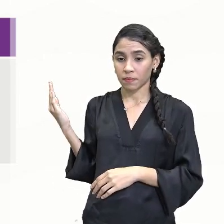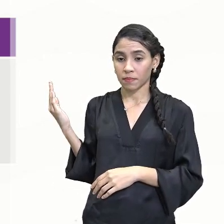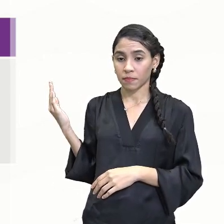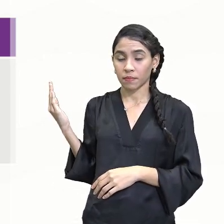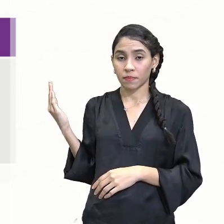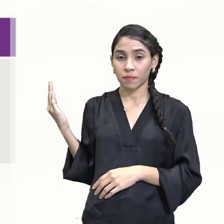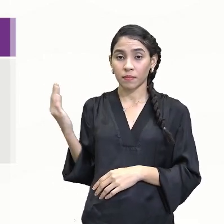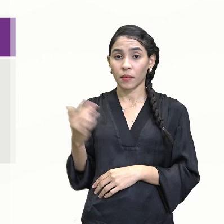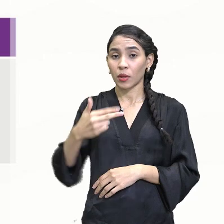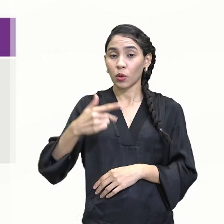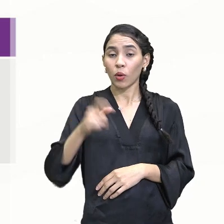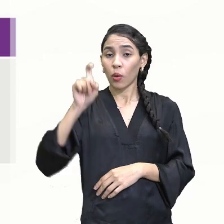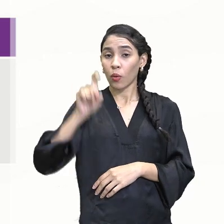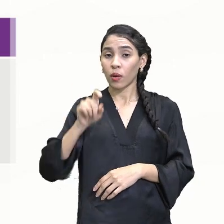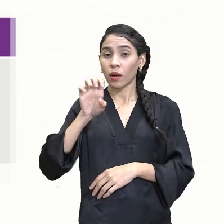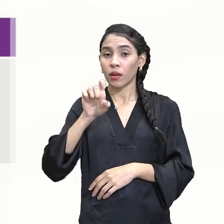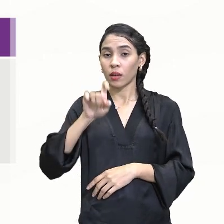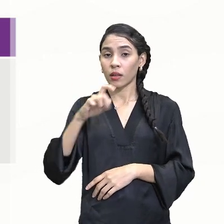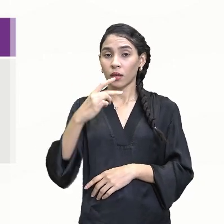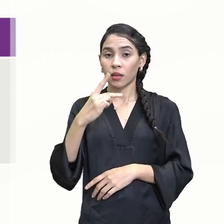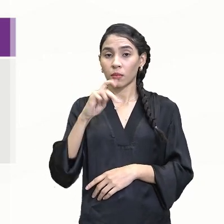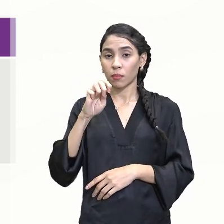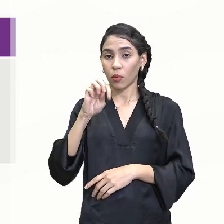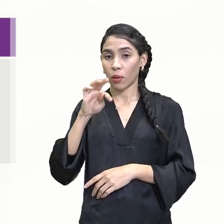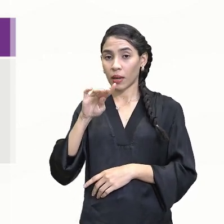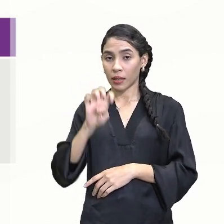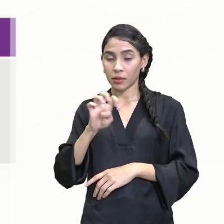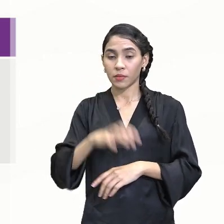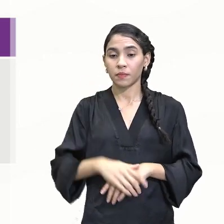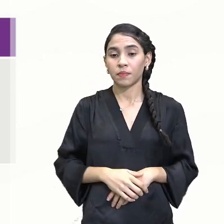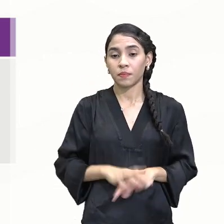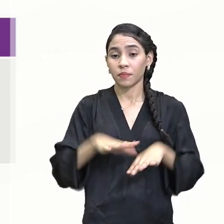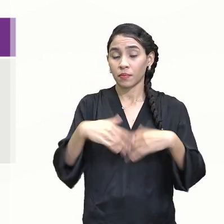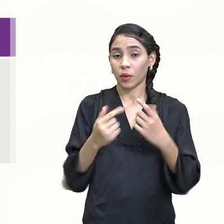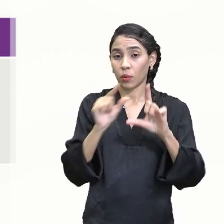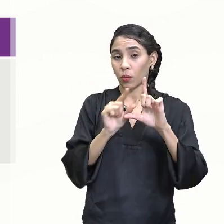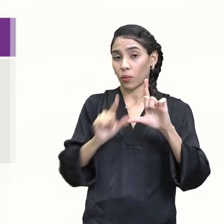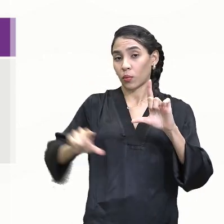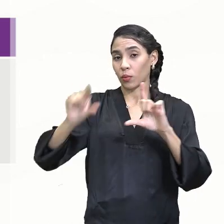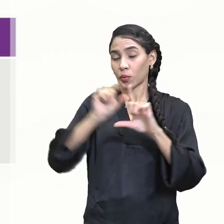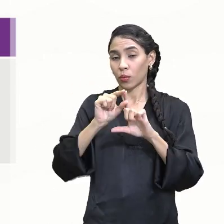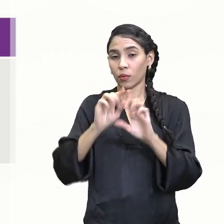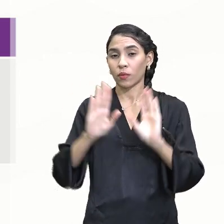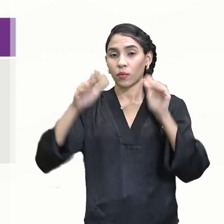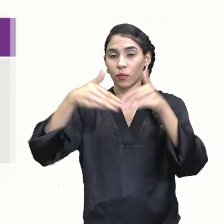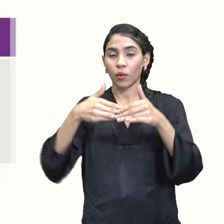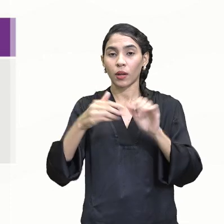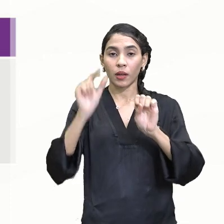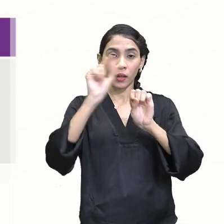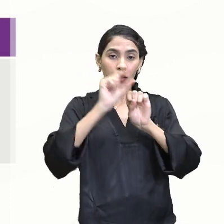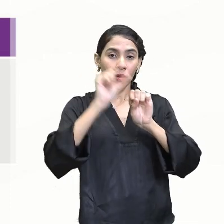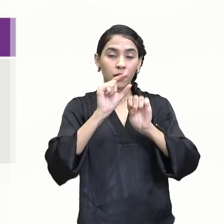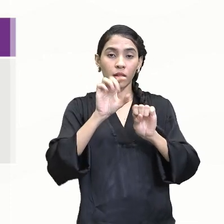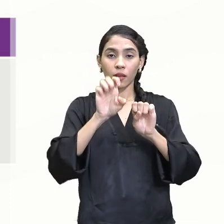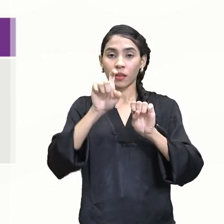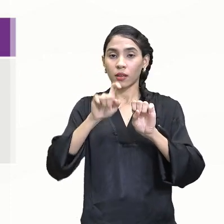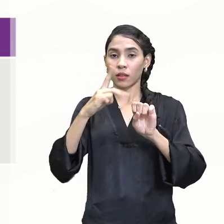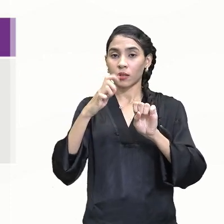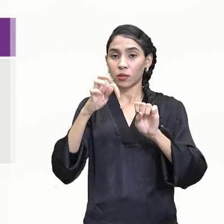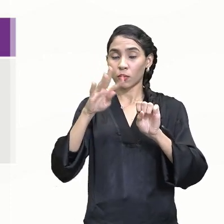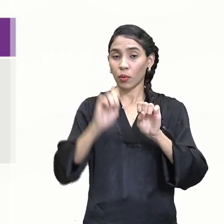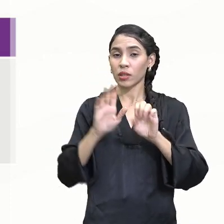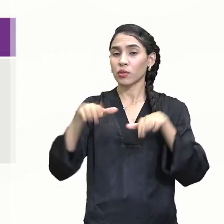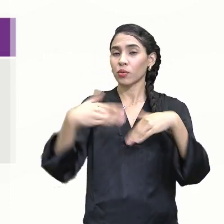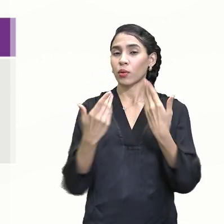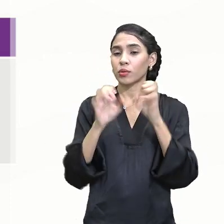esse expoente aqui, ó, igual ao x. Então, o logaritmo, ele trabalha com o expoente. Qual é a forma dele? A gente se